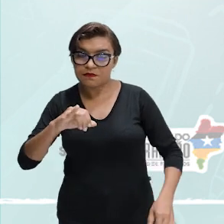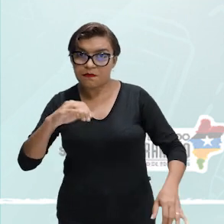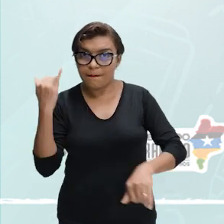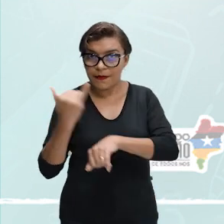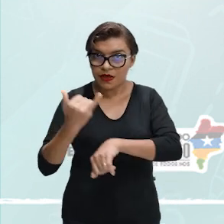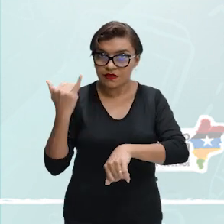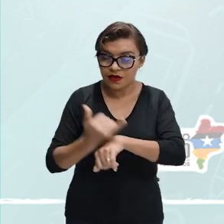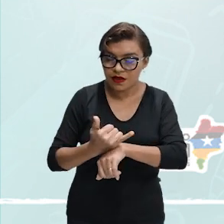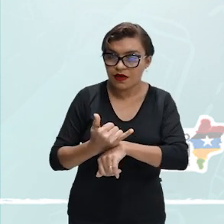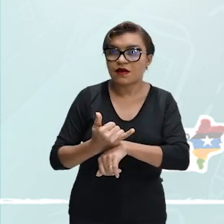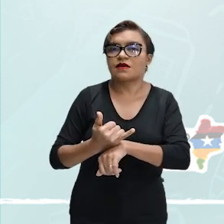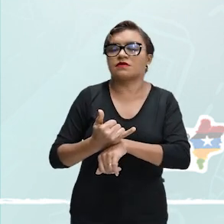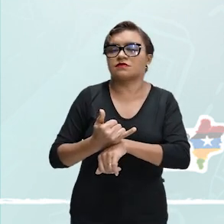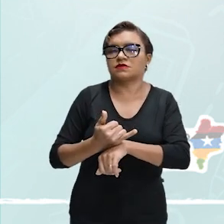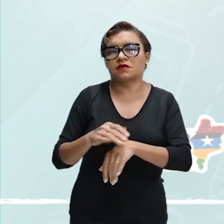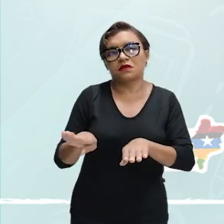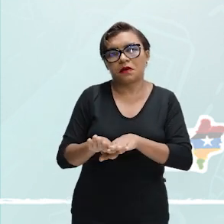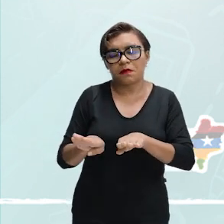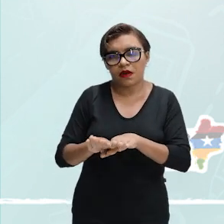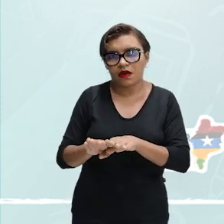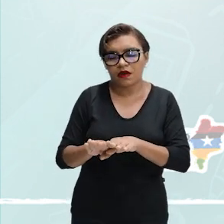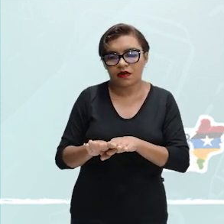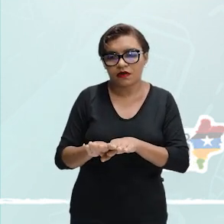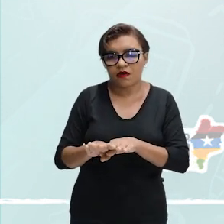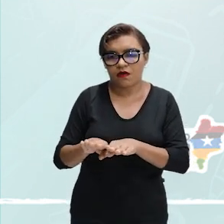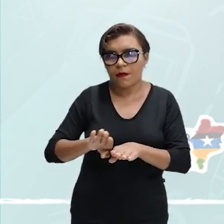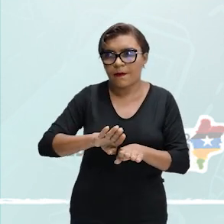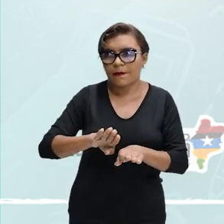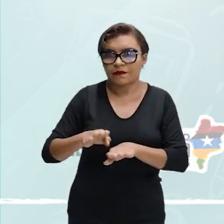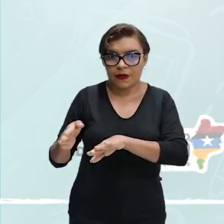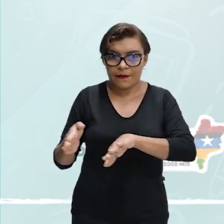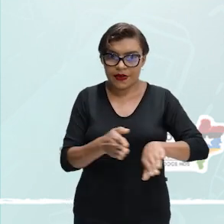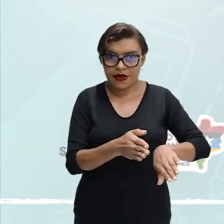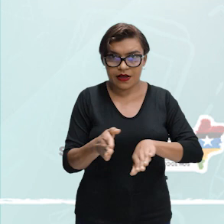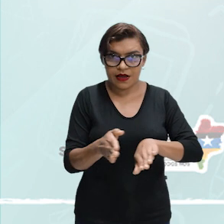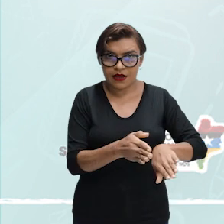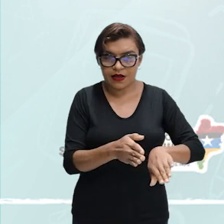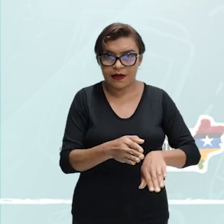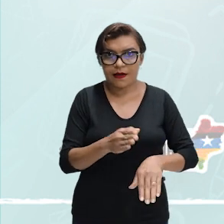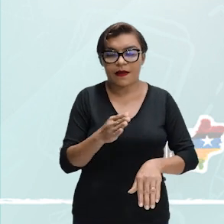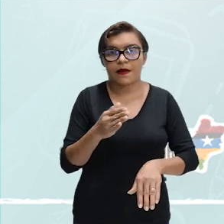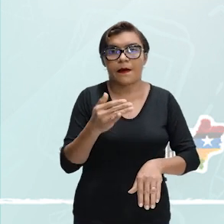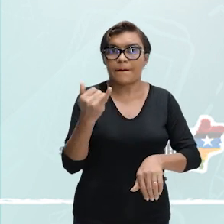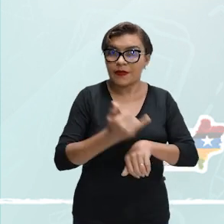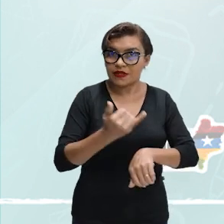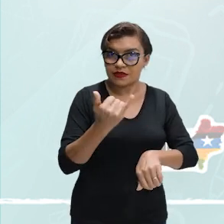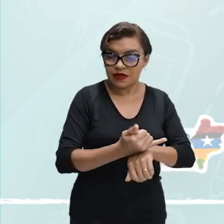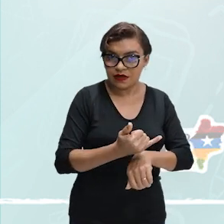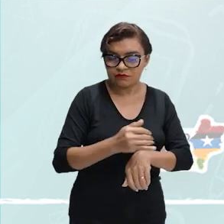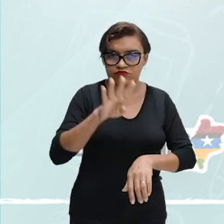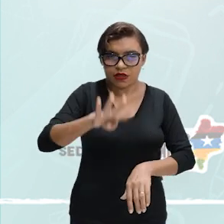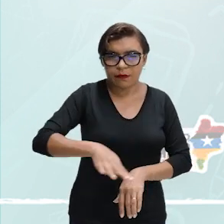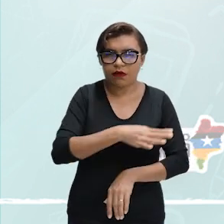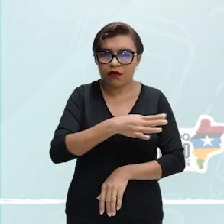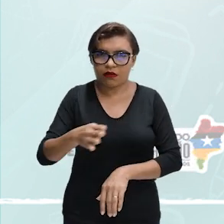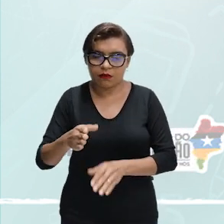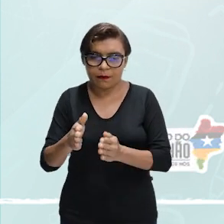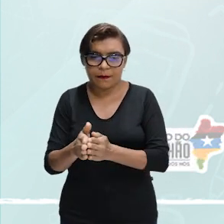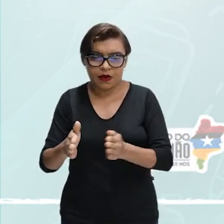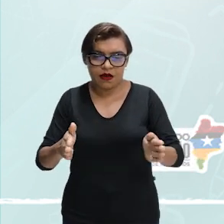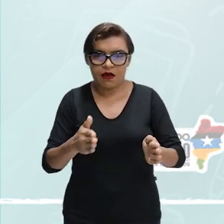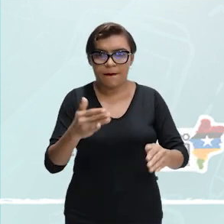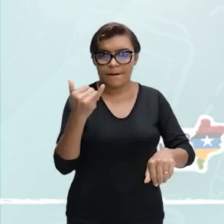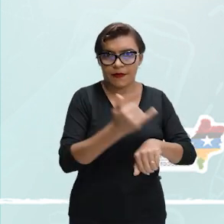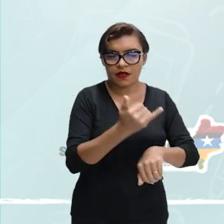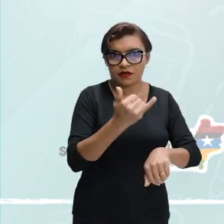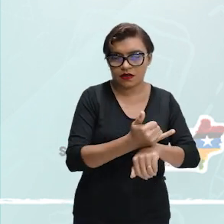ametais ou não metais e os gases nobres. E para cá nós temos os metais, não é isso? Nós temos uma grande quantidade de metais que são as